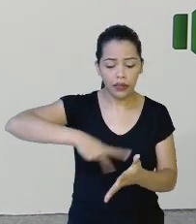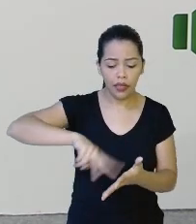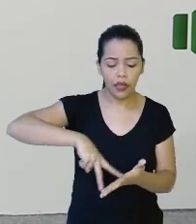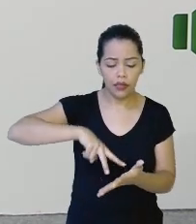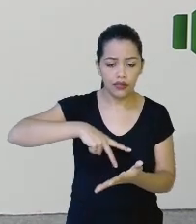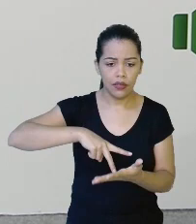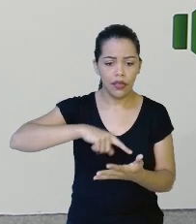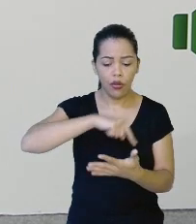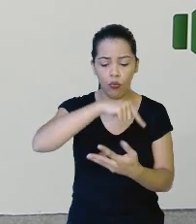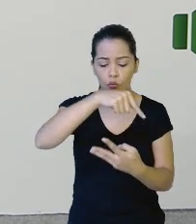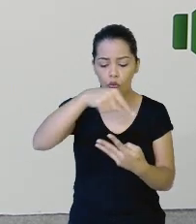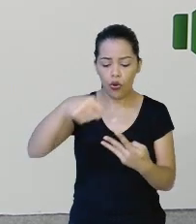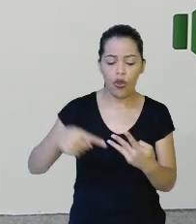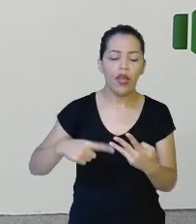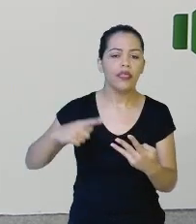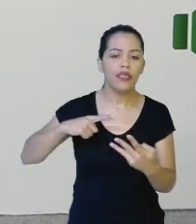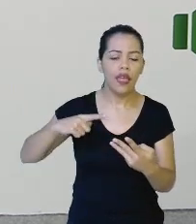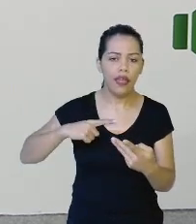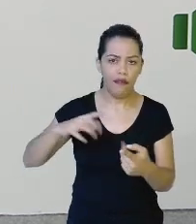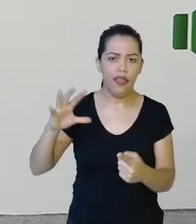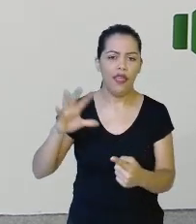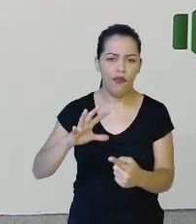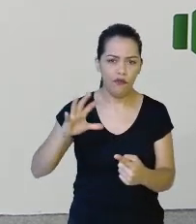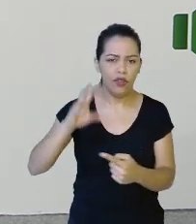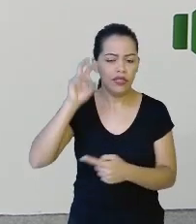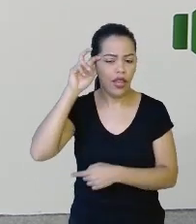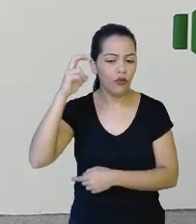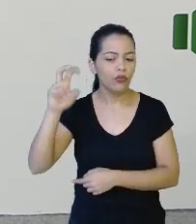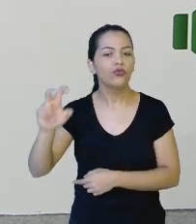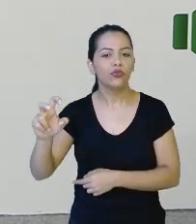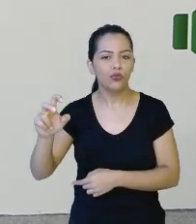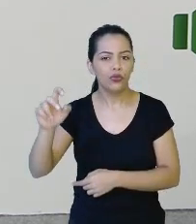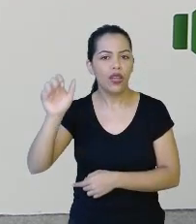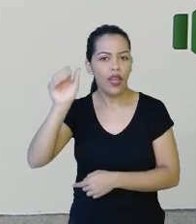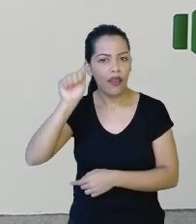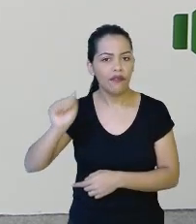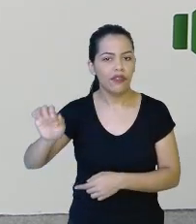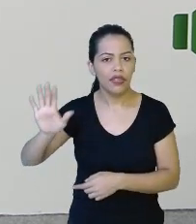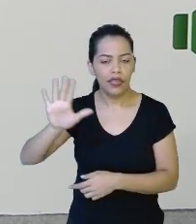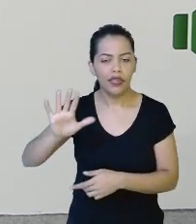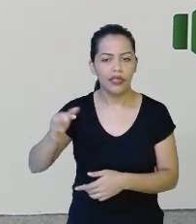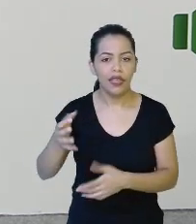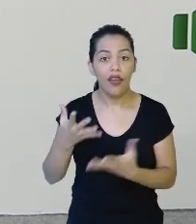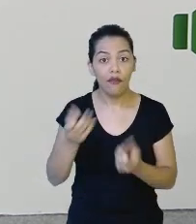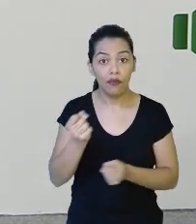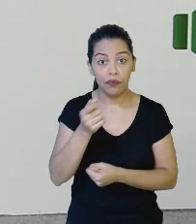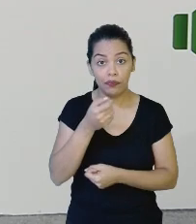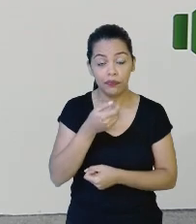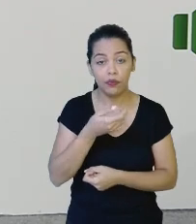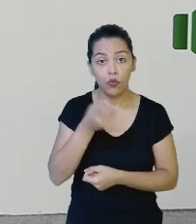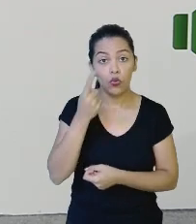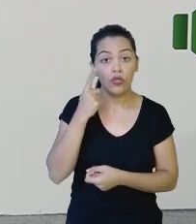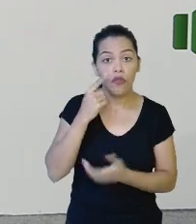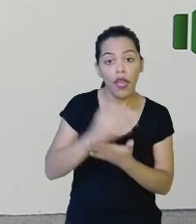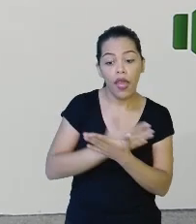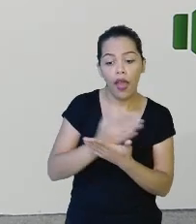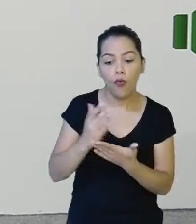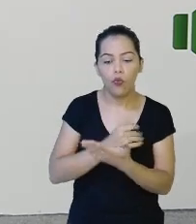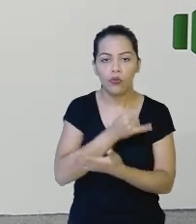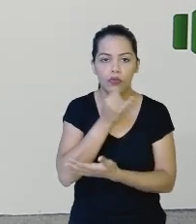elementos tiveram influências da cultura africana. Vamos ver alguns exemplos dessas